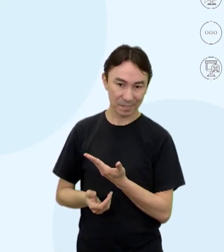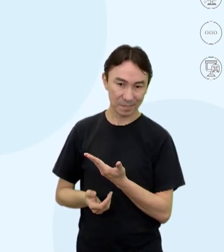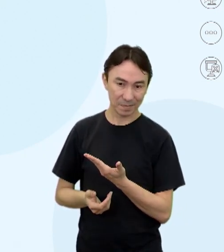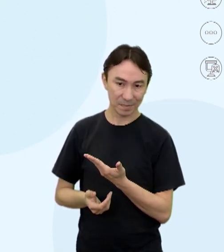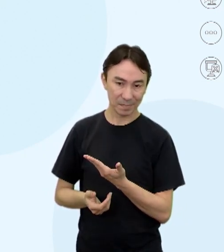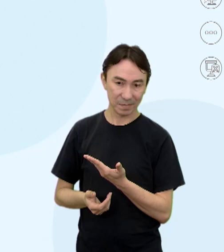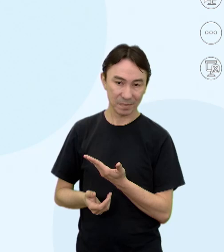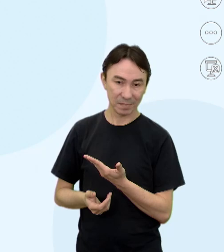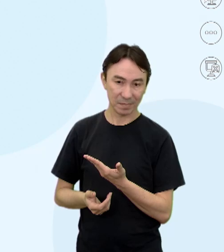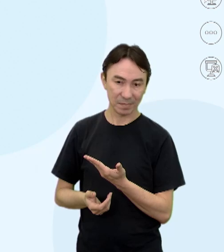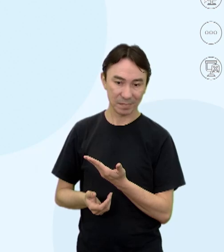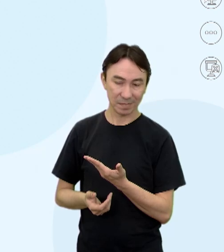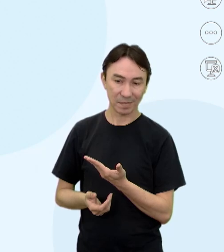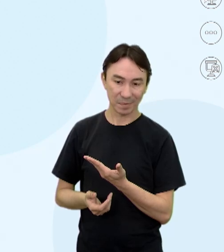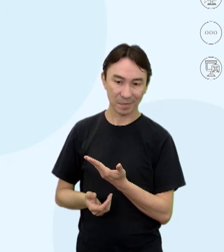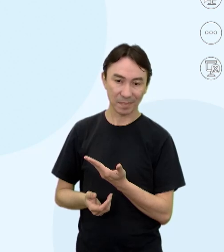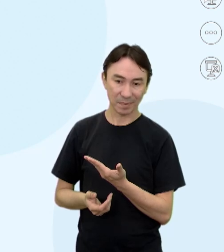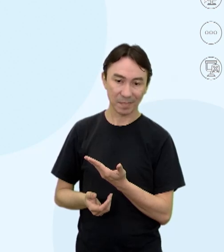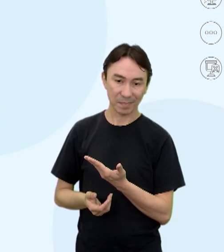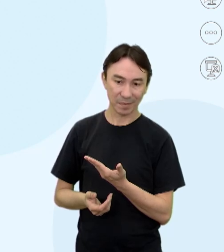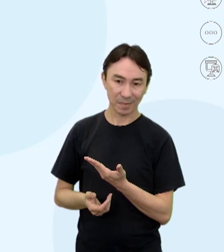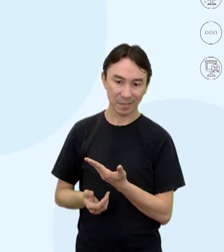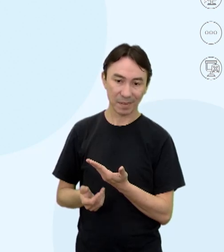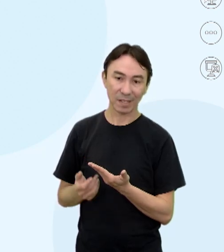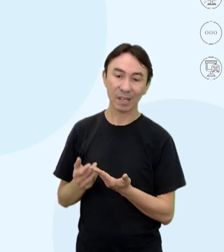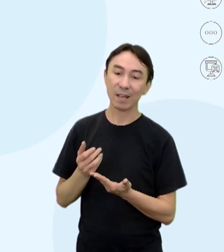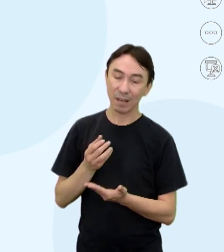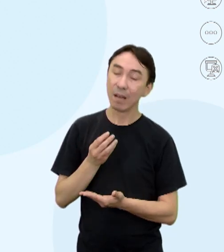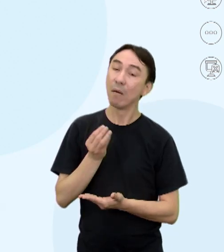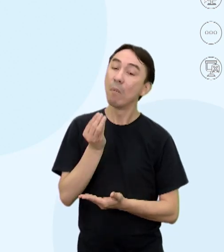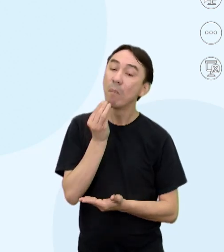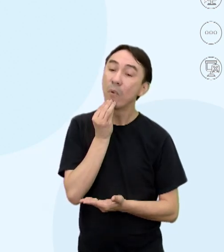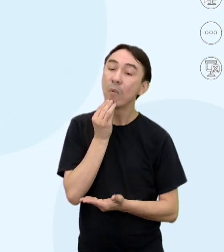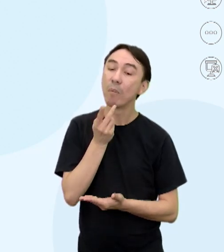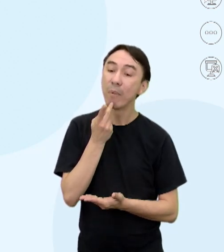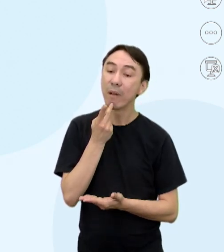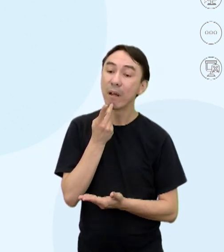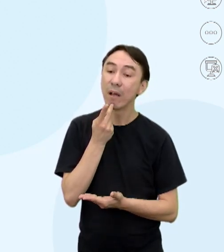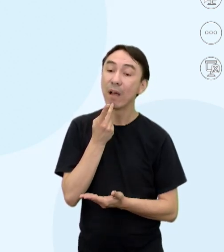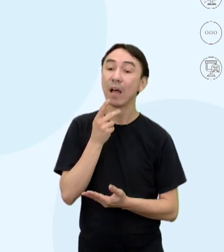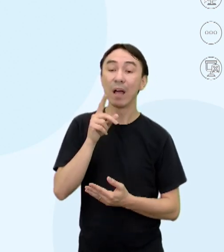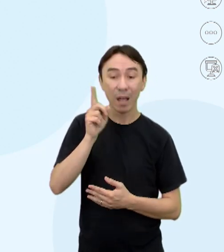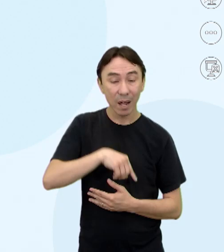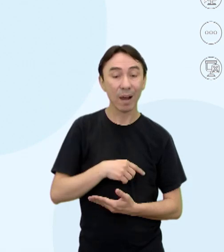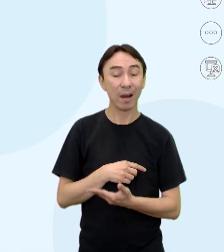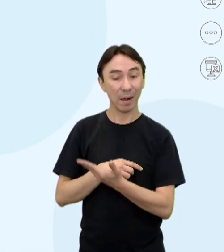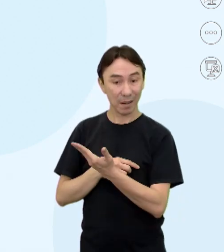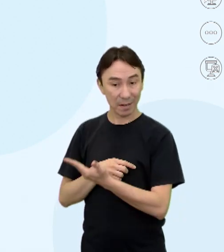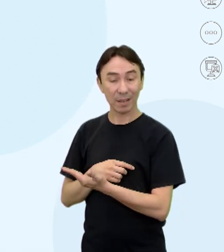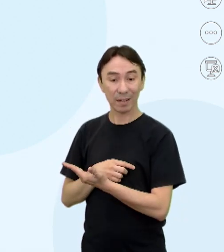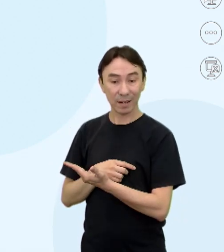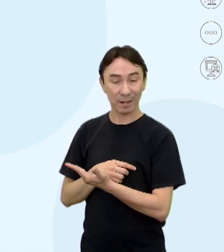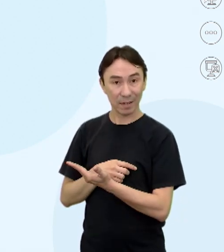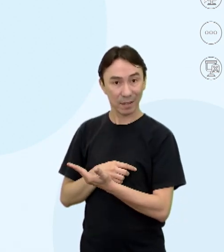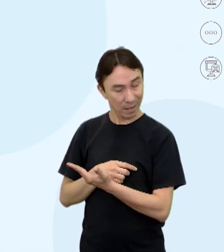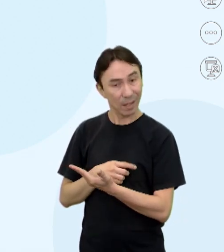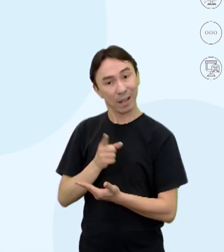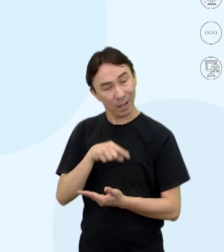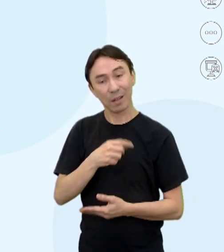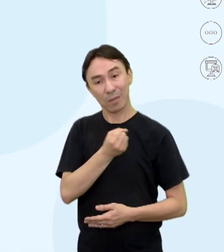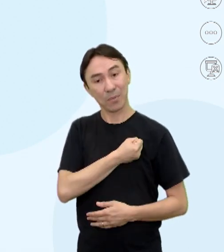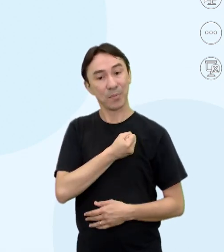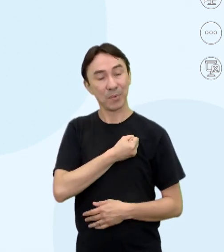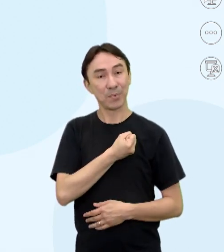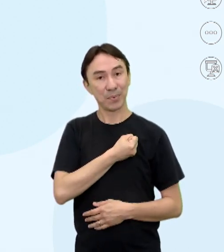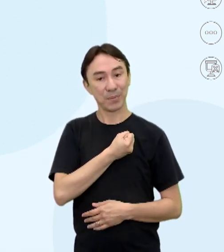Probabilidade. Às vezes a gente vai escreve tudo errado, né? Mas, ó, probabilidade. A probabilidade é um número.